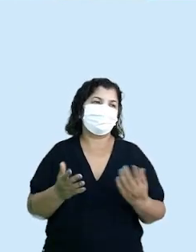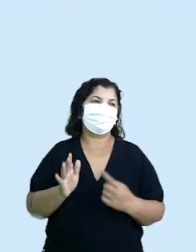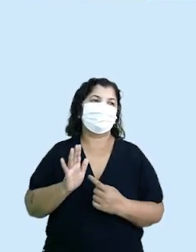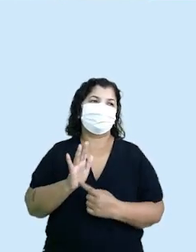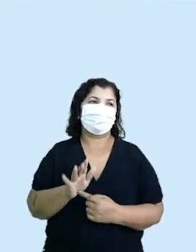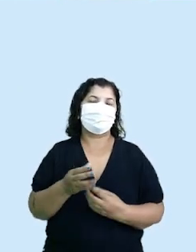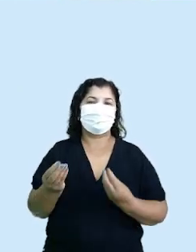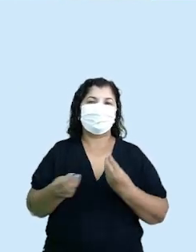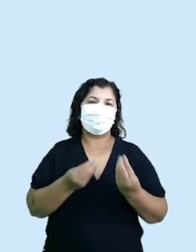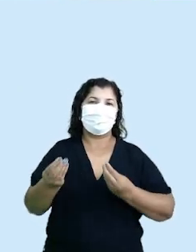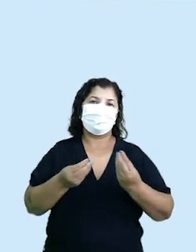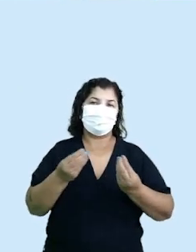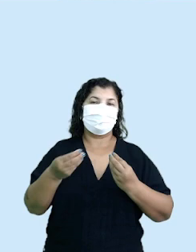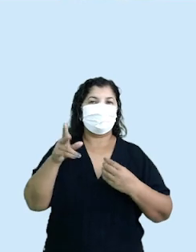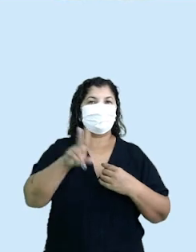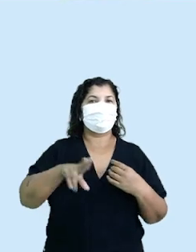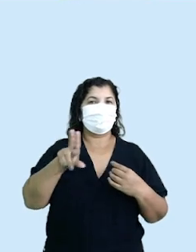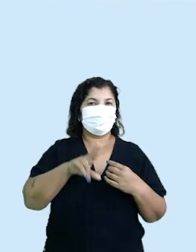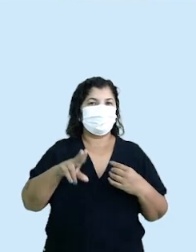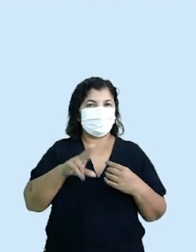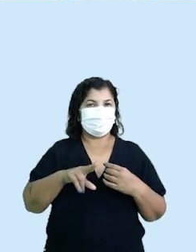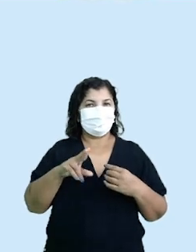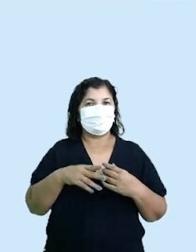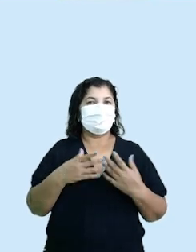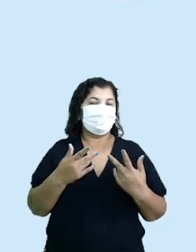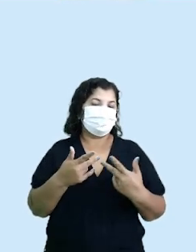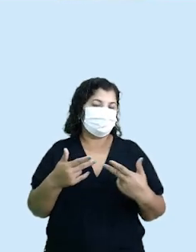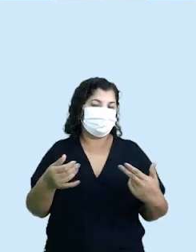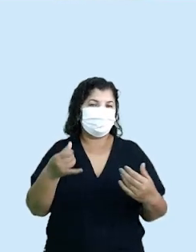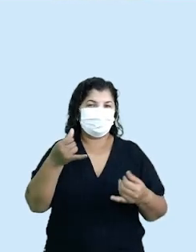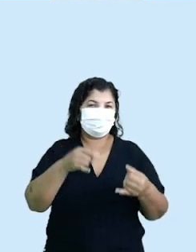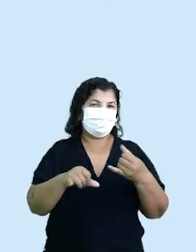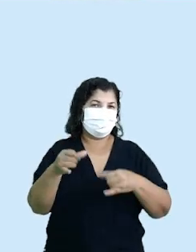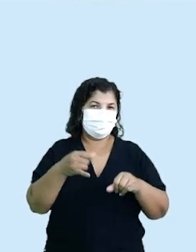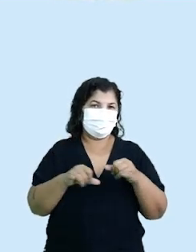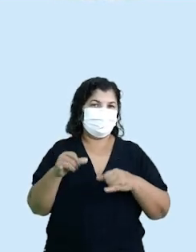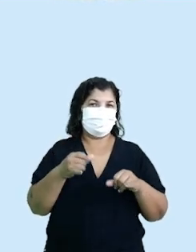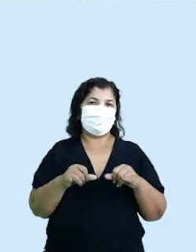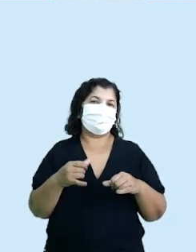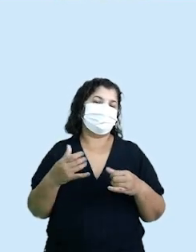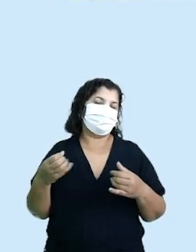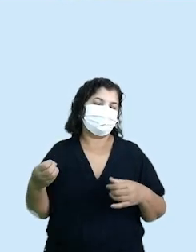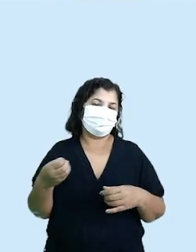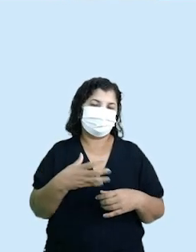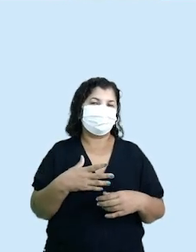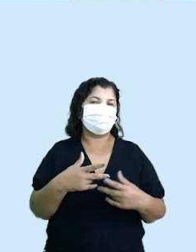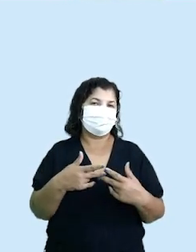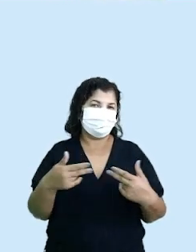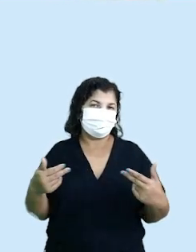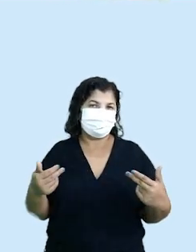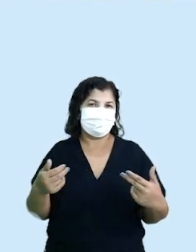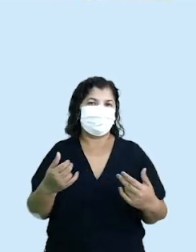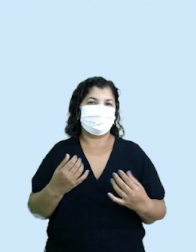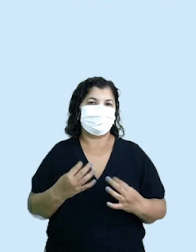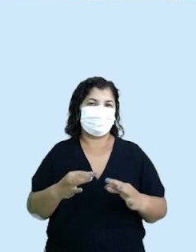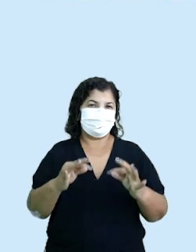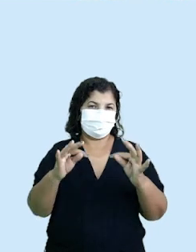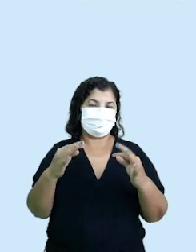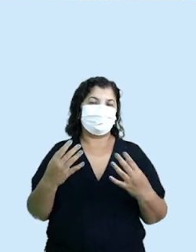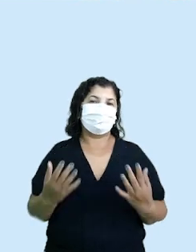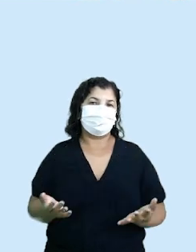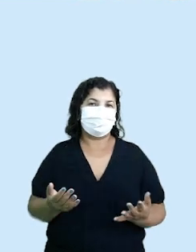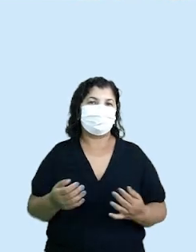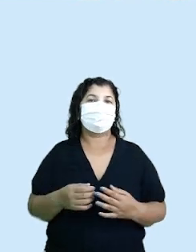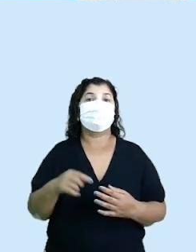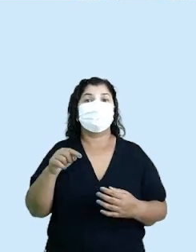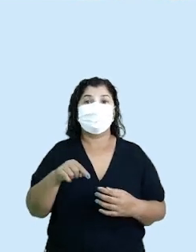de utilizar as reações redóxicas para aquilo que a gente tem no mundo moderno. Aí você tem que lembrar, né? Claro, aqui eu estou